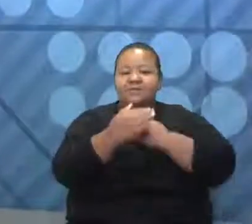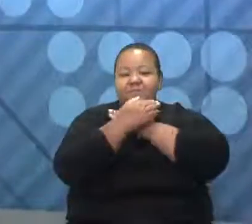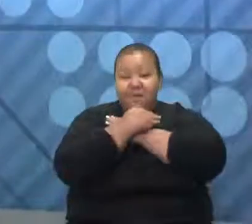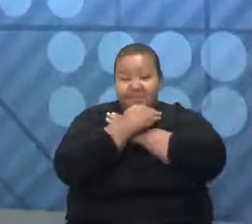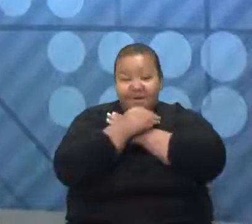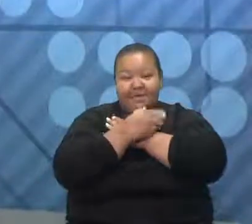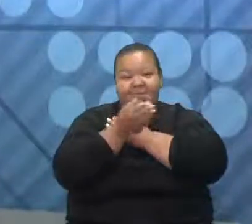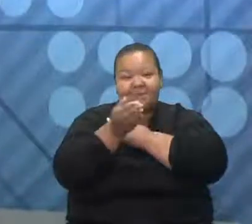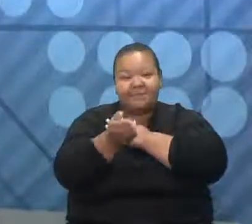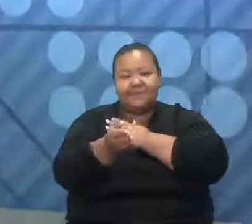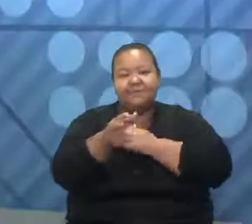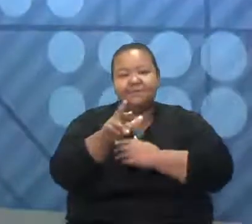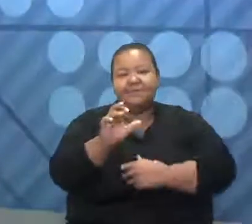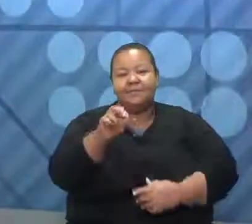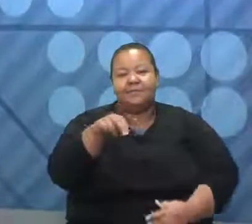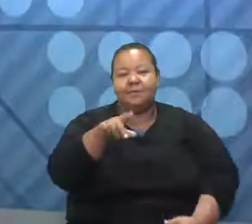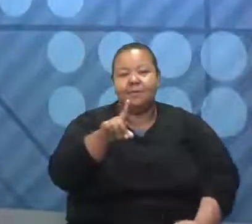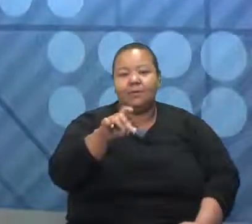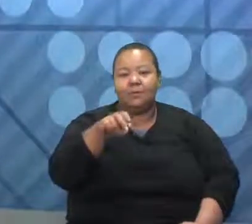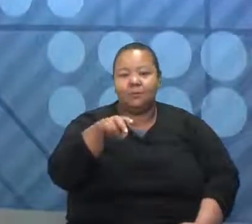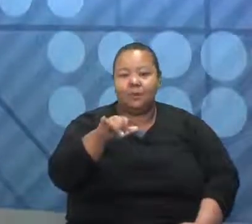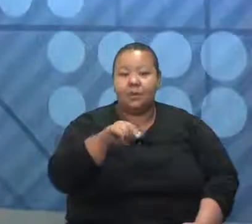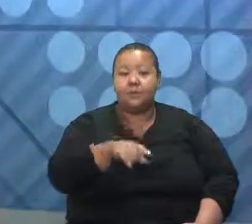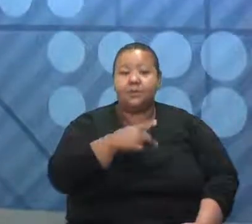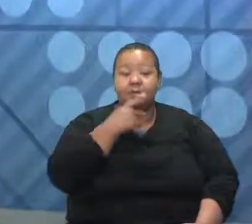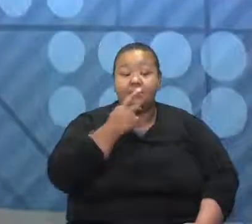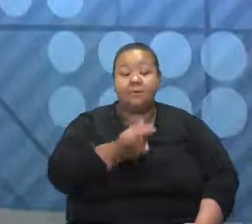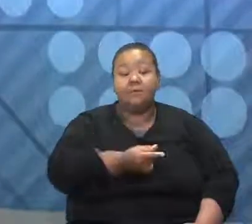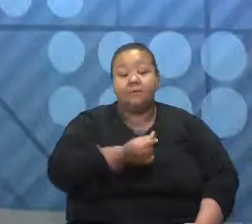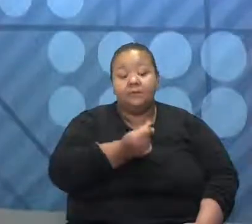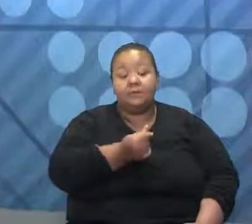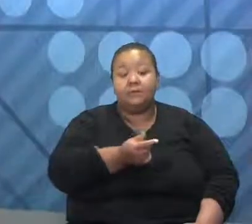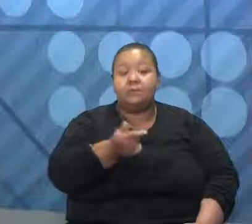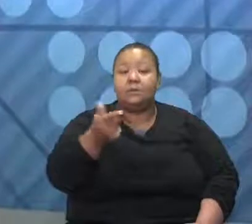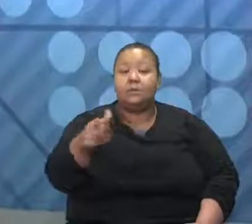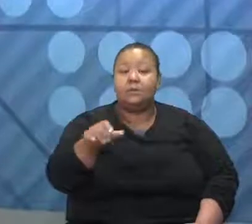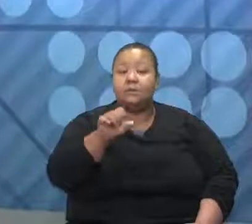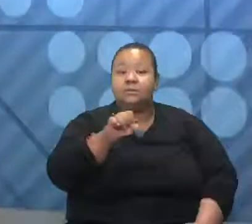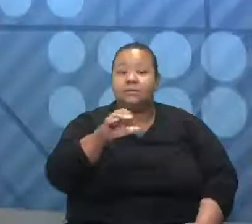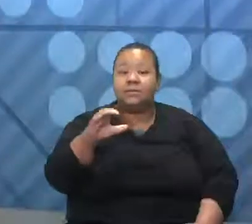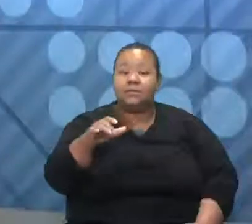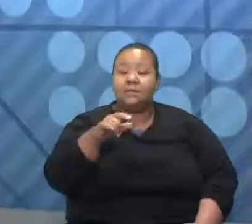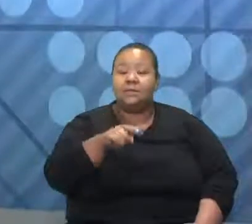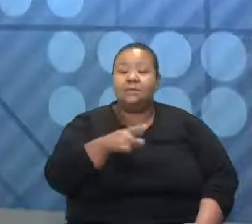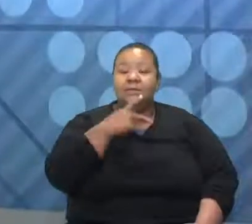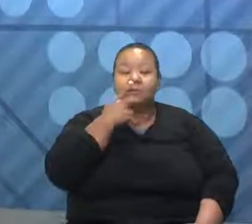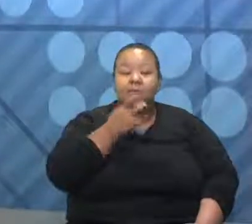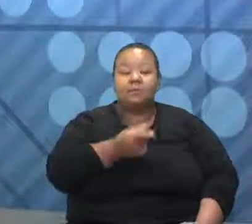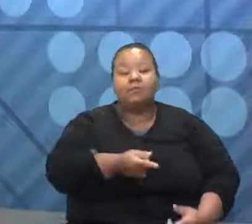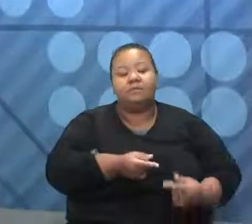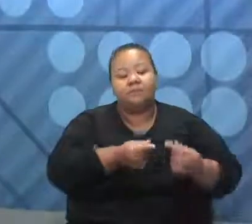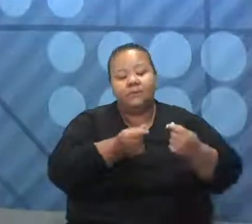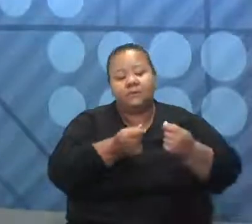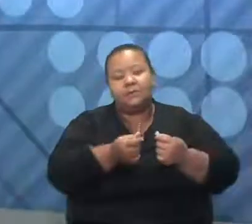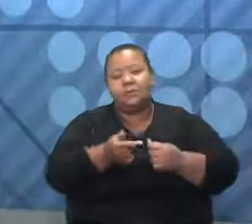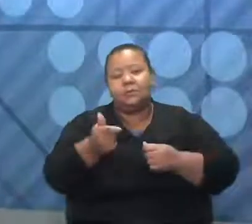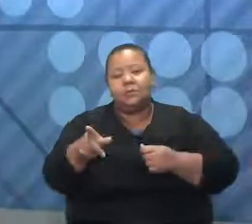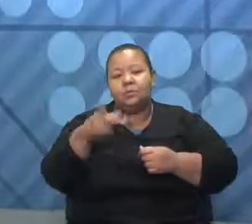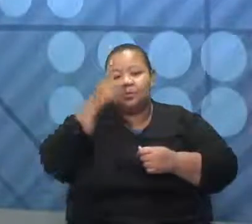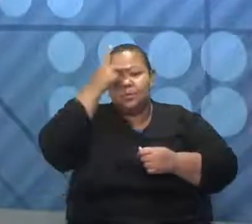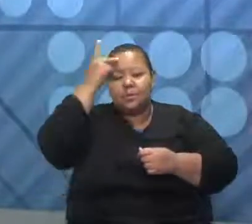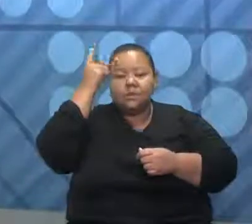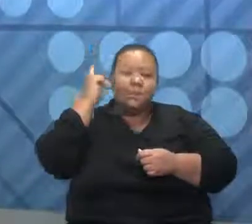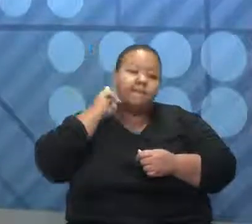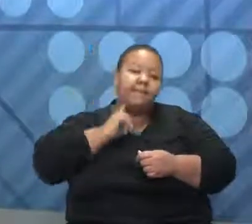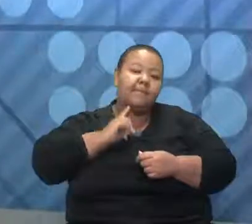você de Rondônia, fala financeiro, e os alunos de Santa Catarina também indicam a área financeira, e o pessoal de